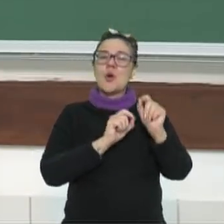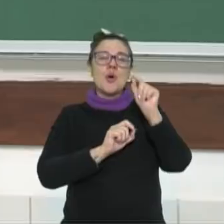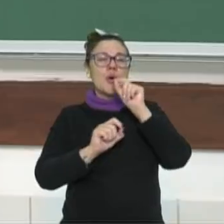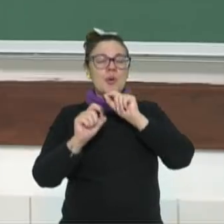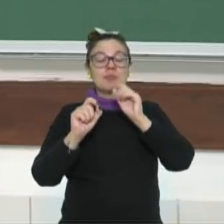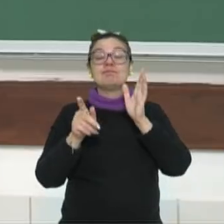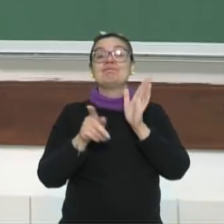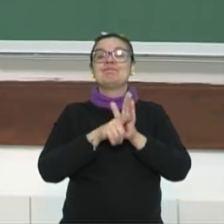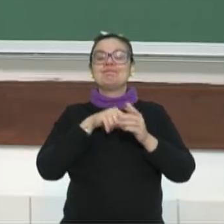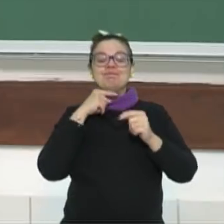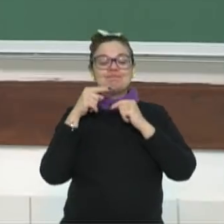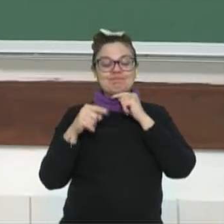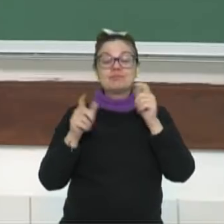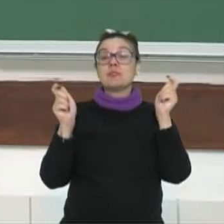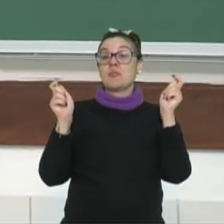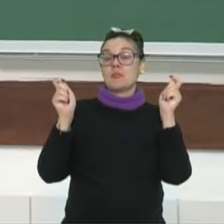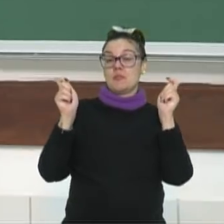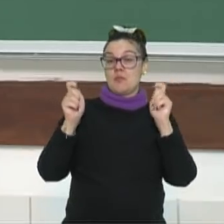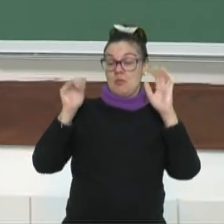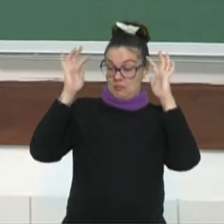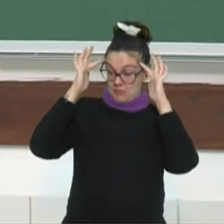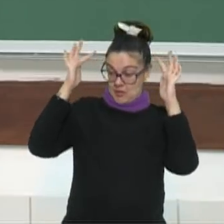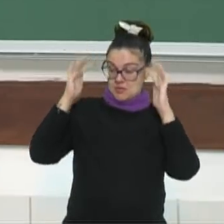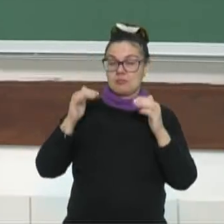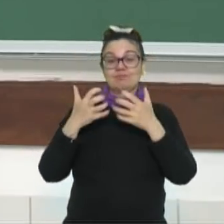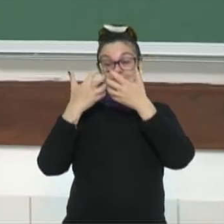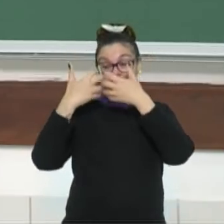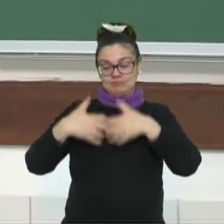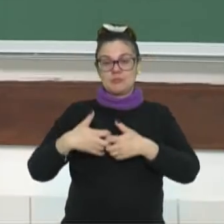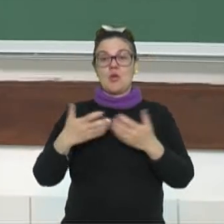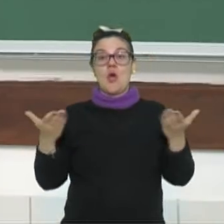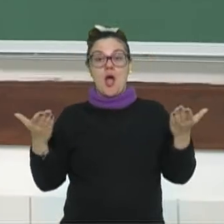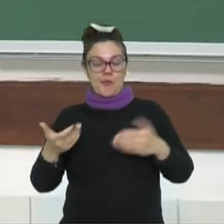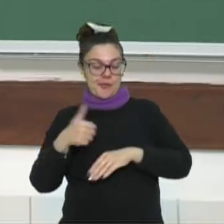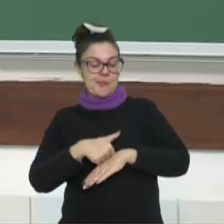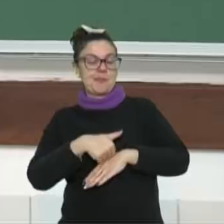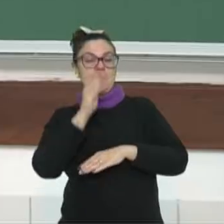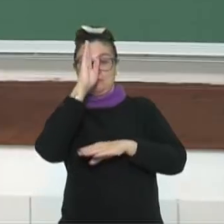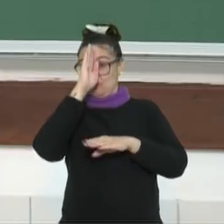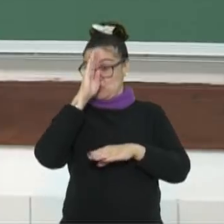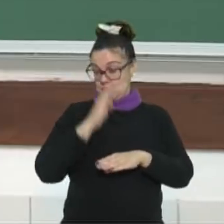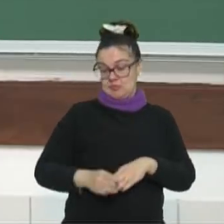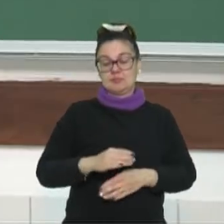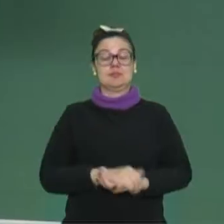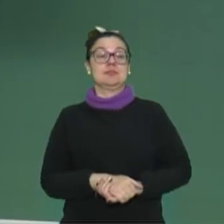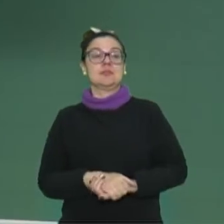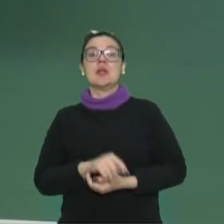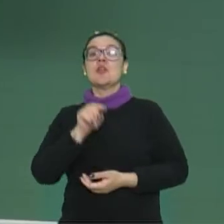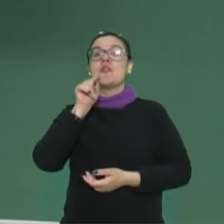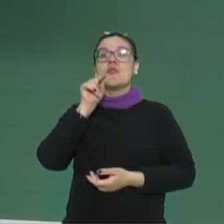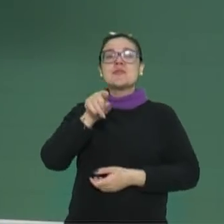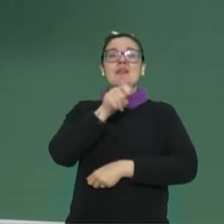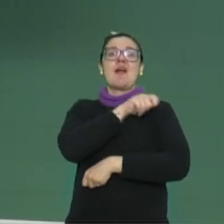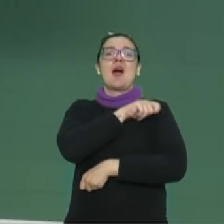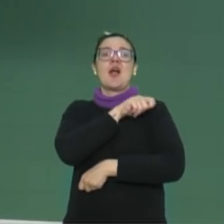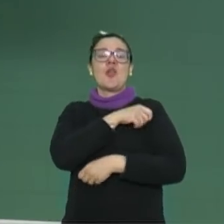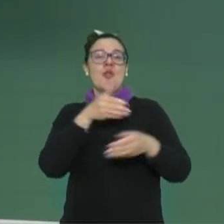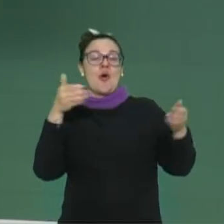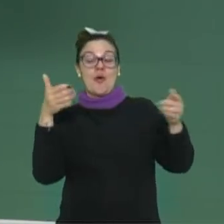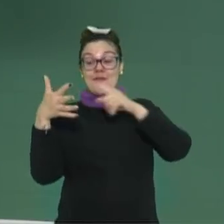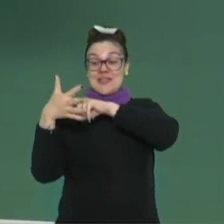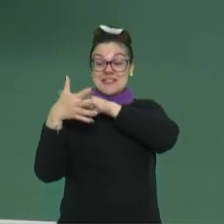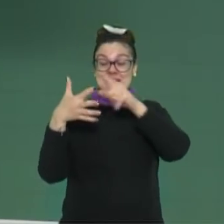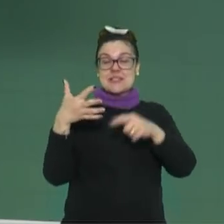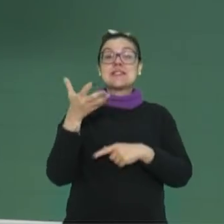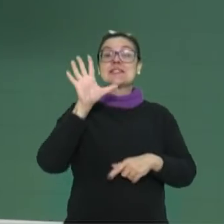questões podem ser pensadas. E agora nós vamos avançar para as questões mais práticas dessa reflexão. Então, estudante, agora vem aí